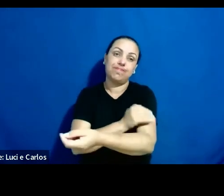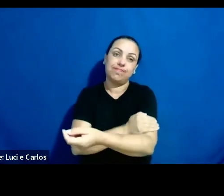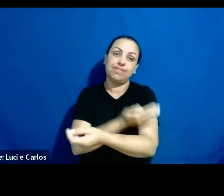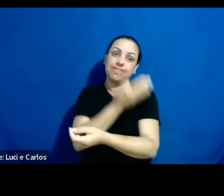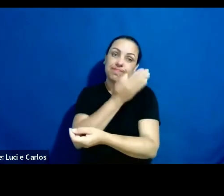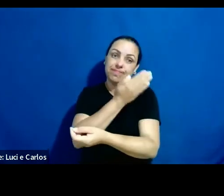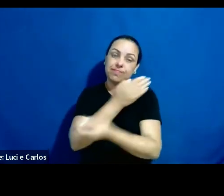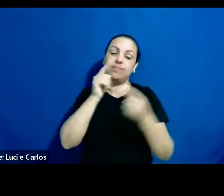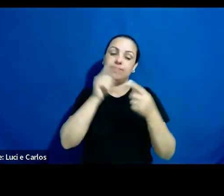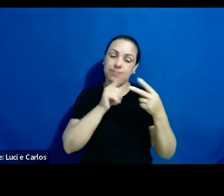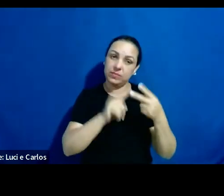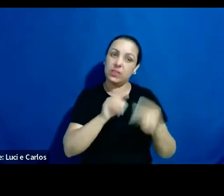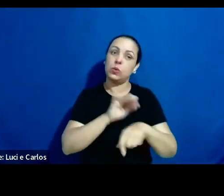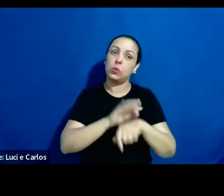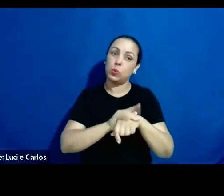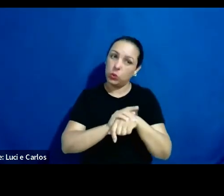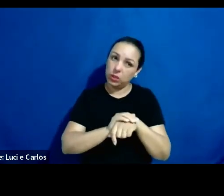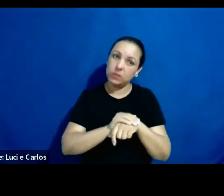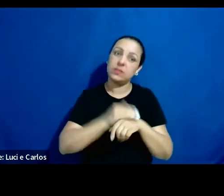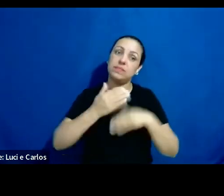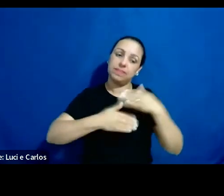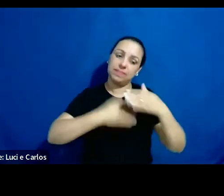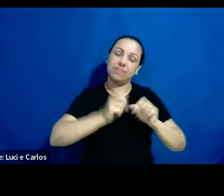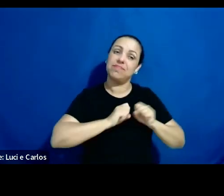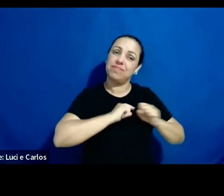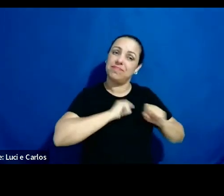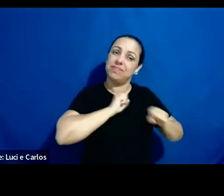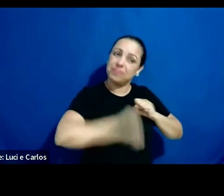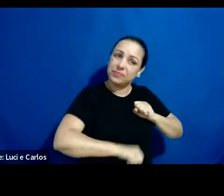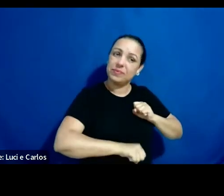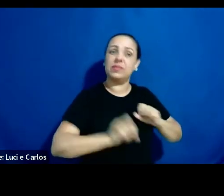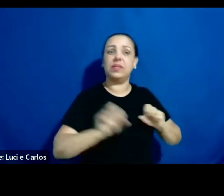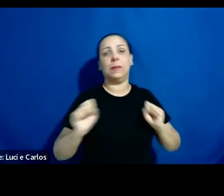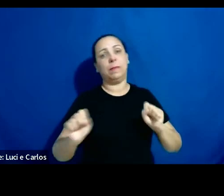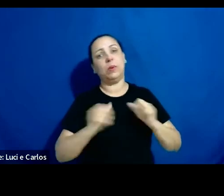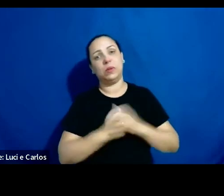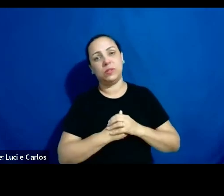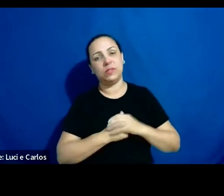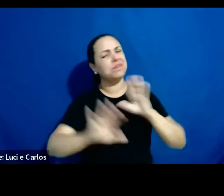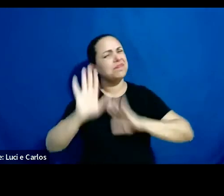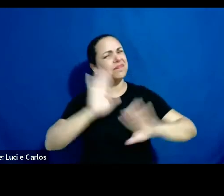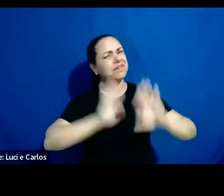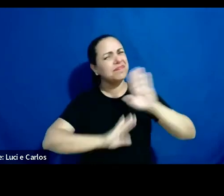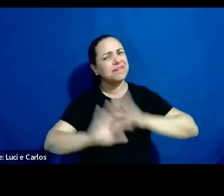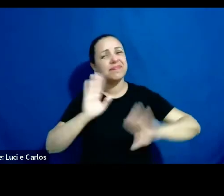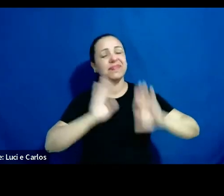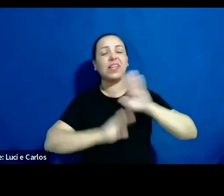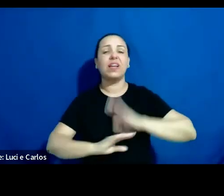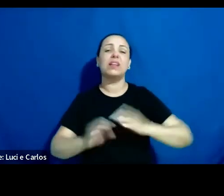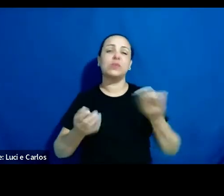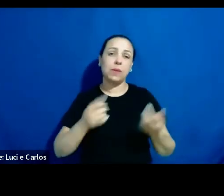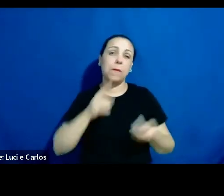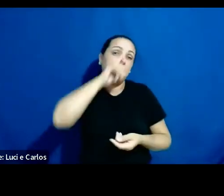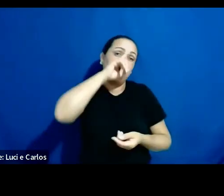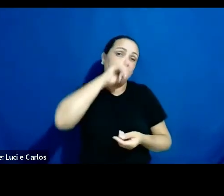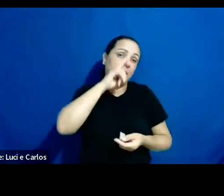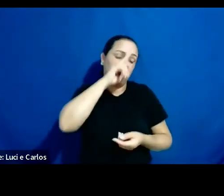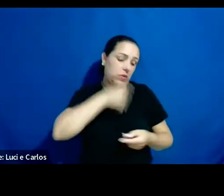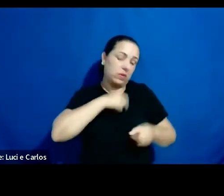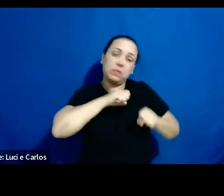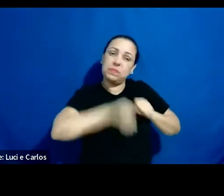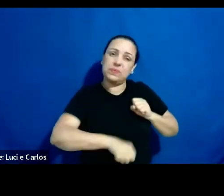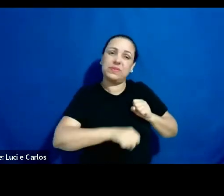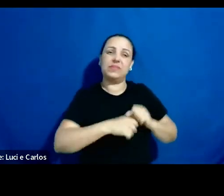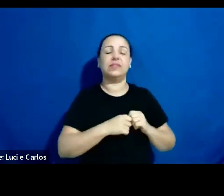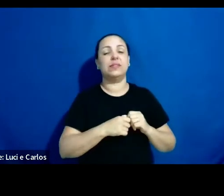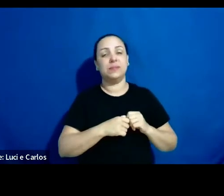de sofrer um infarto do que as pessoas que não têm esse problema. Por quê? Porque estão numa fase de risco, né? E